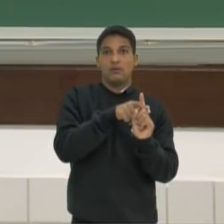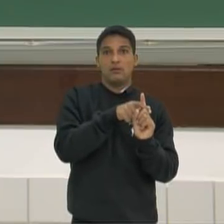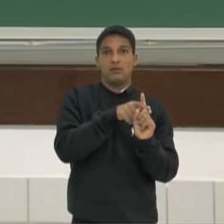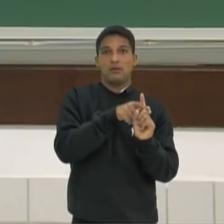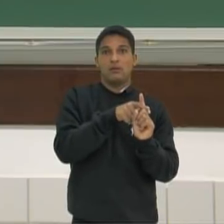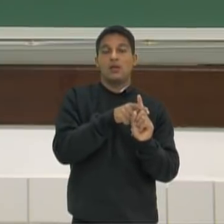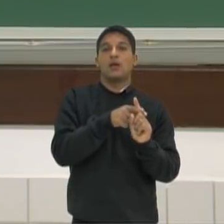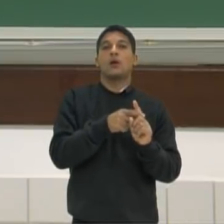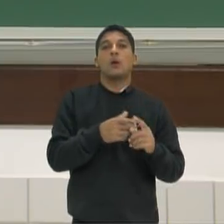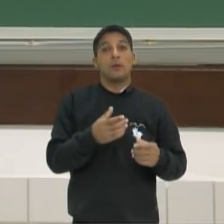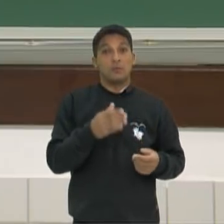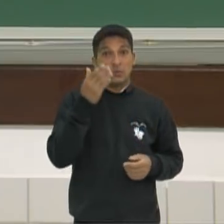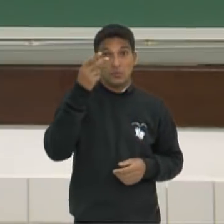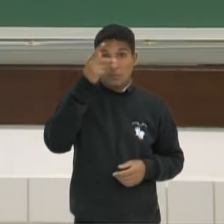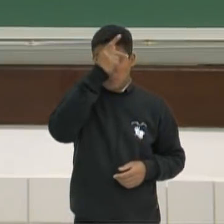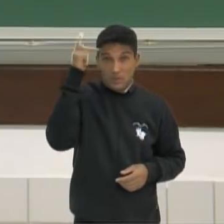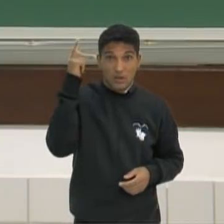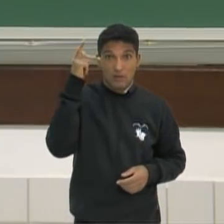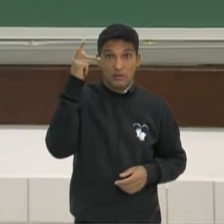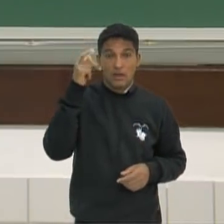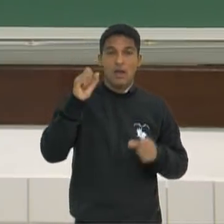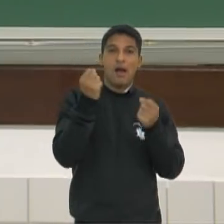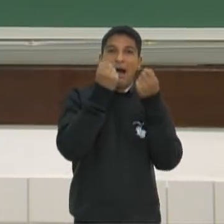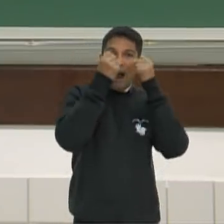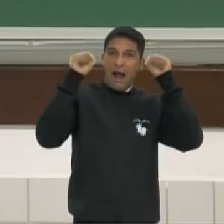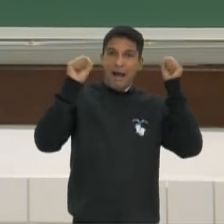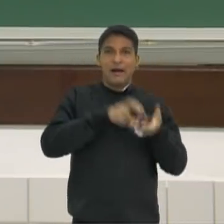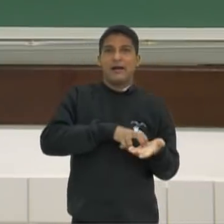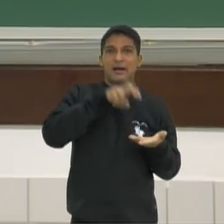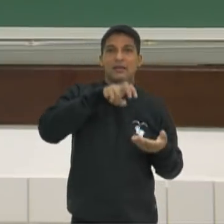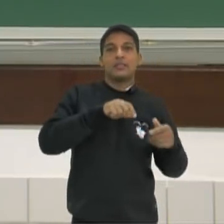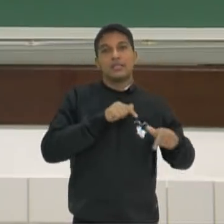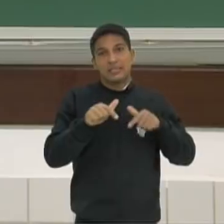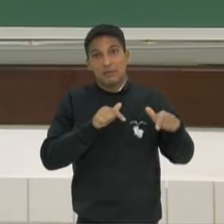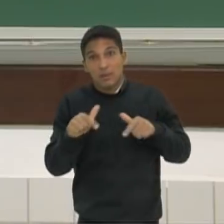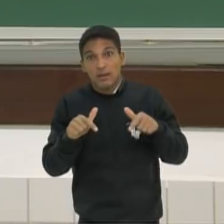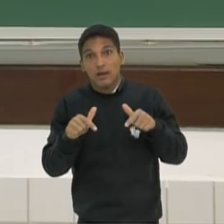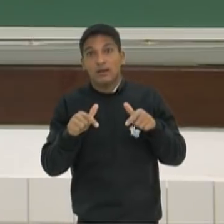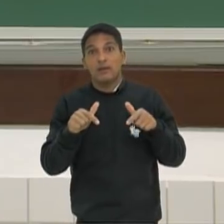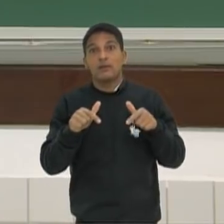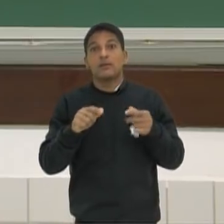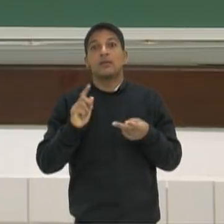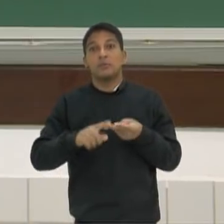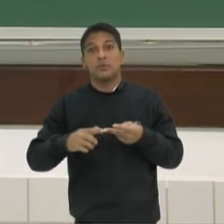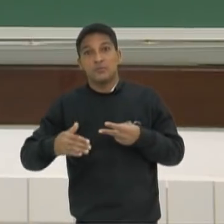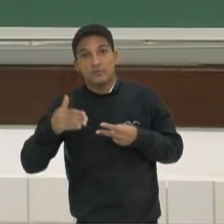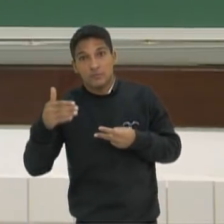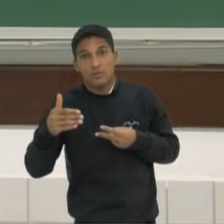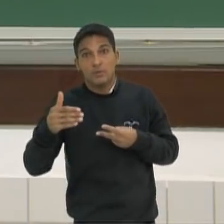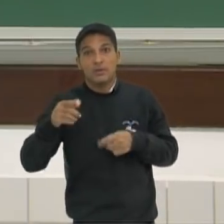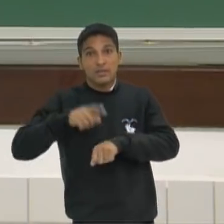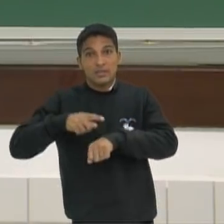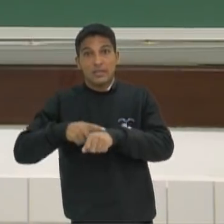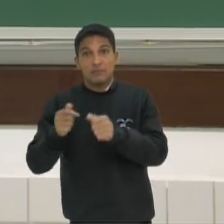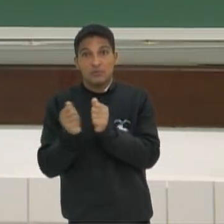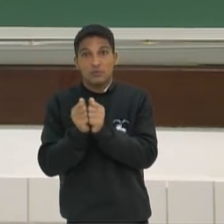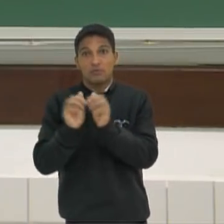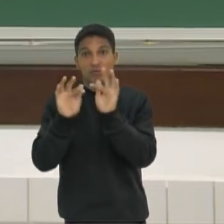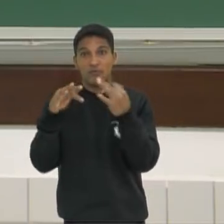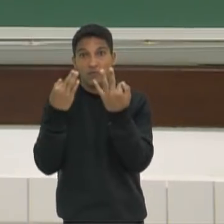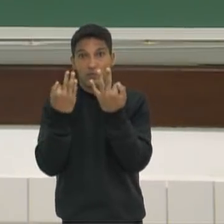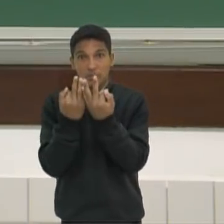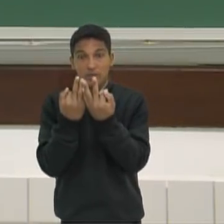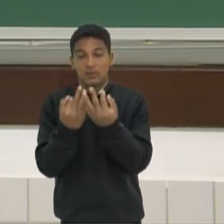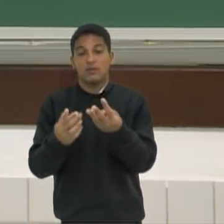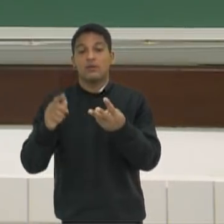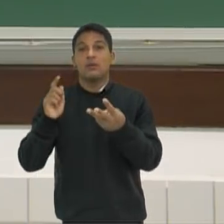ia trabalhar, mas também de como ele ia exercer todo o seu tempo com a sua família, não só no meio